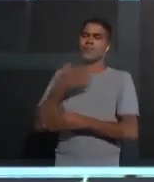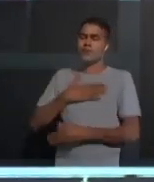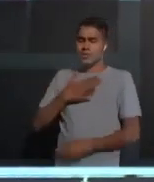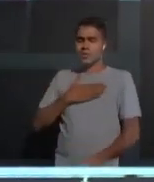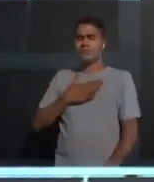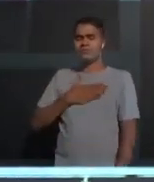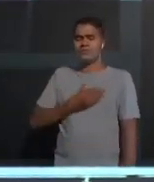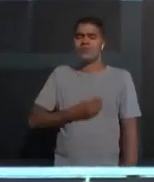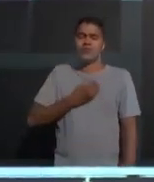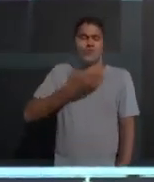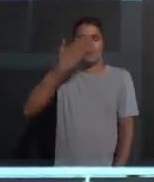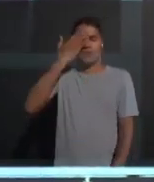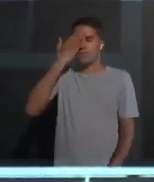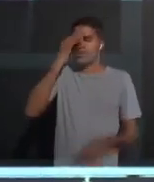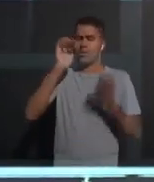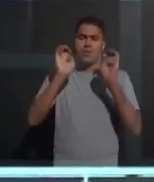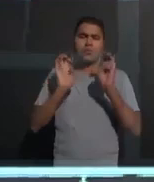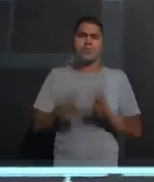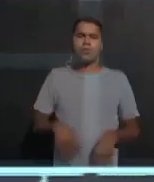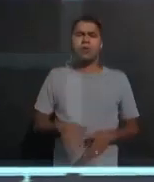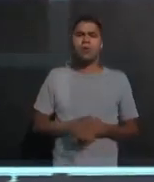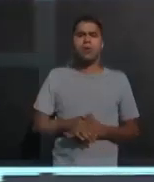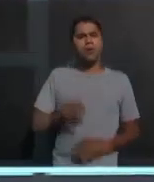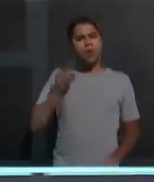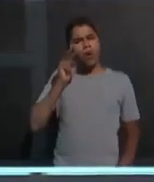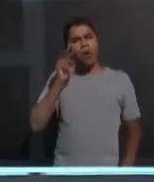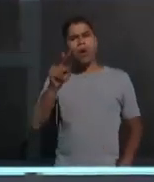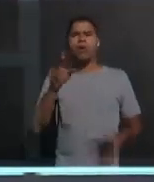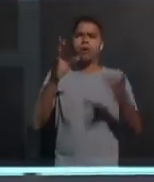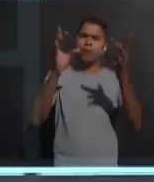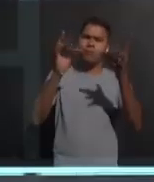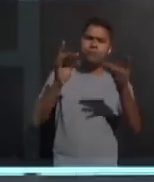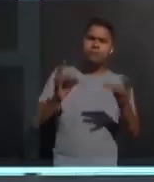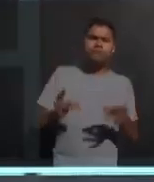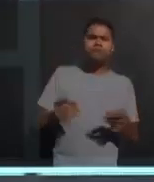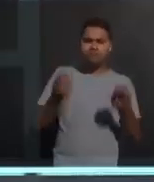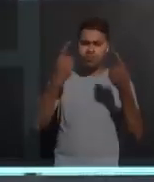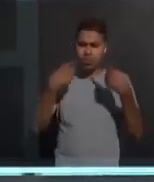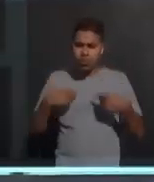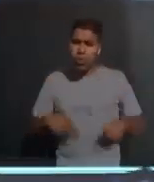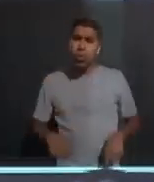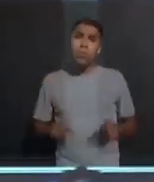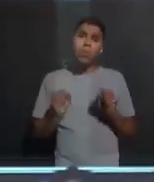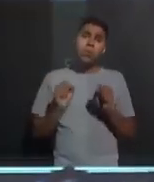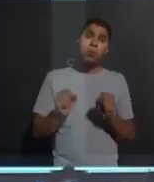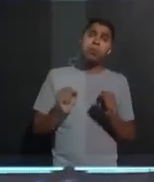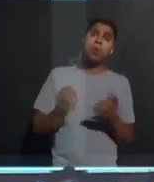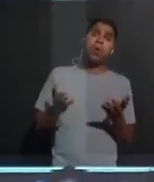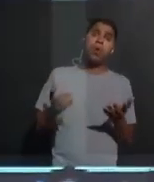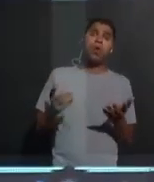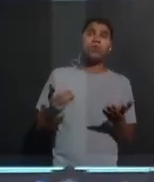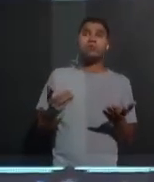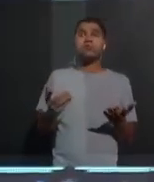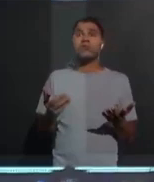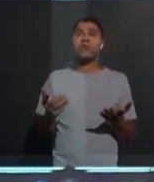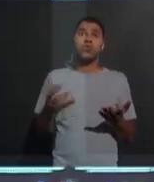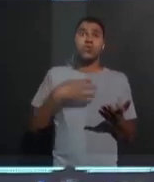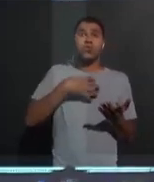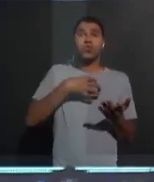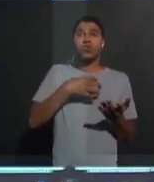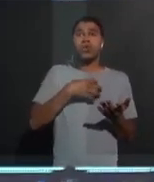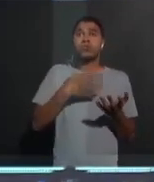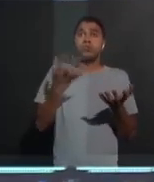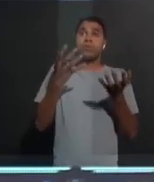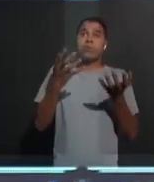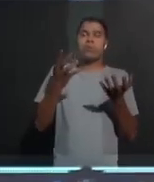muito bem olha pra você então cada detalhe do seu corpo pode ser que não seja tão do jeito que